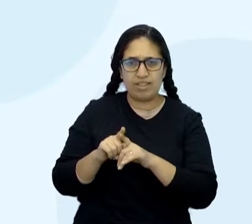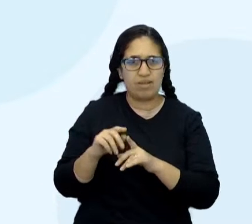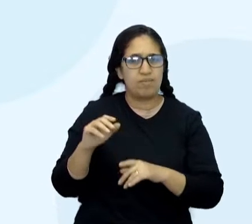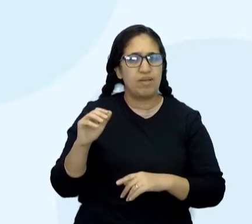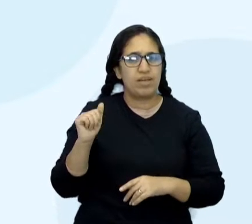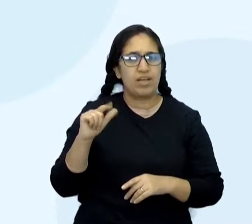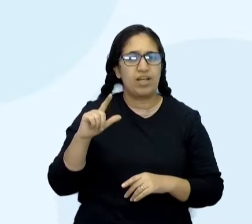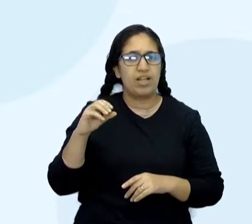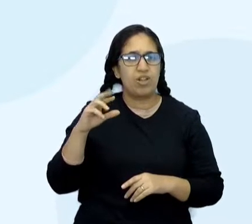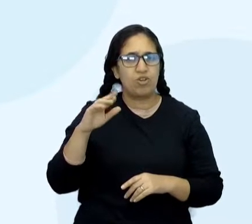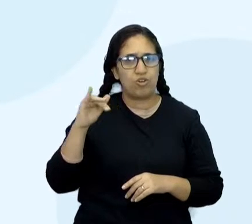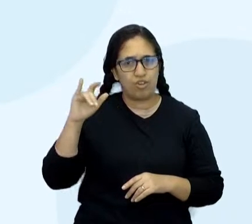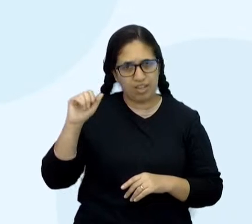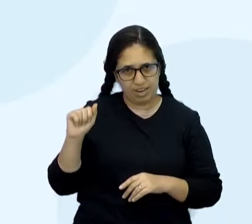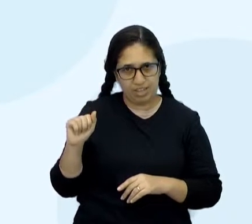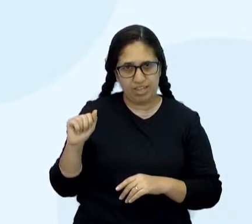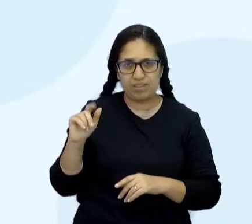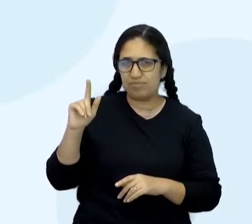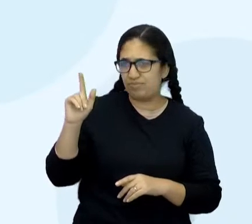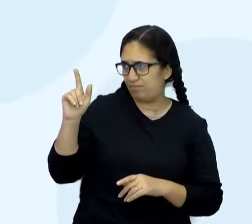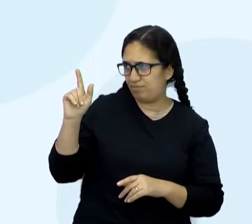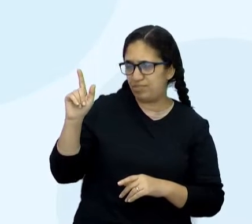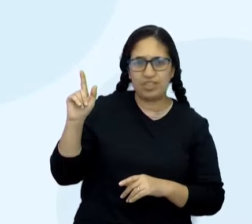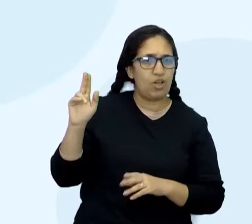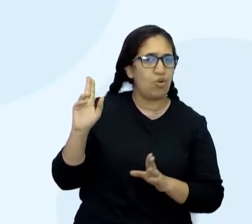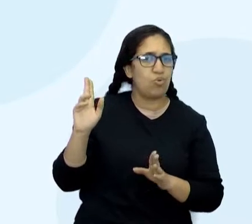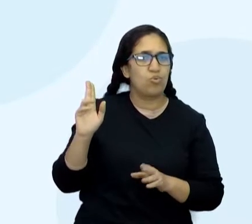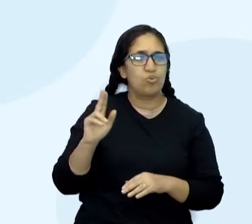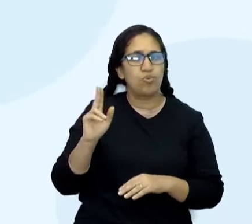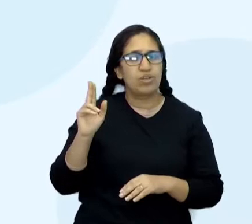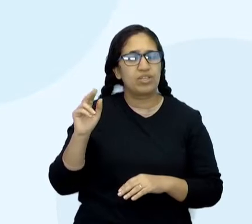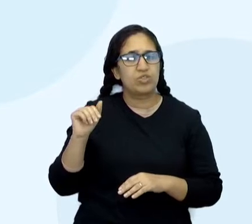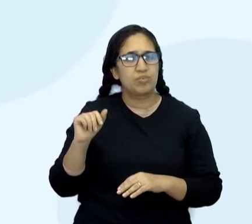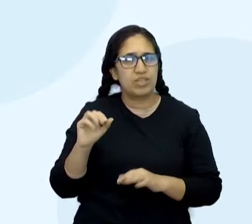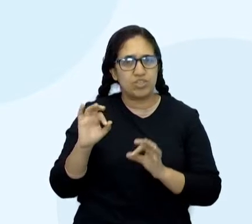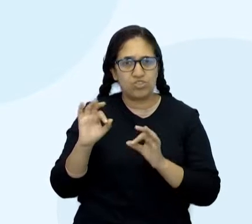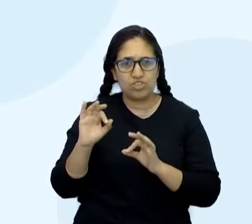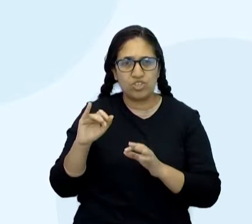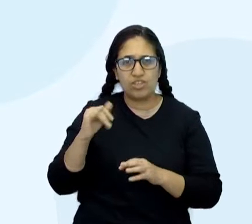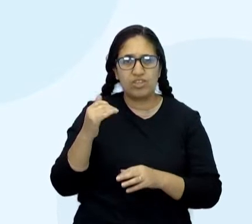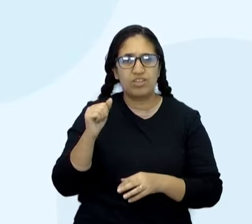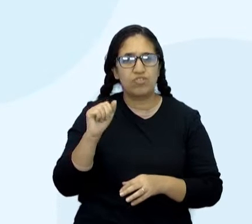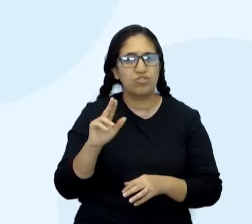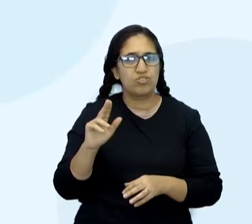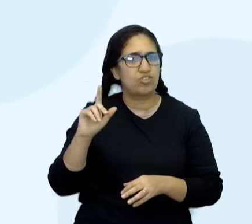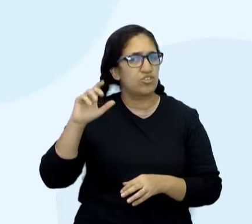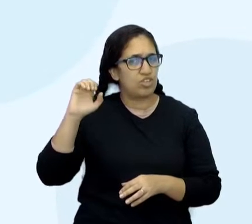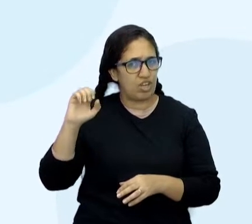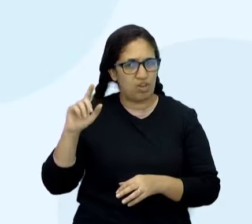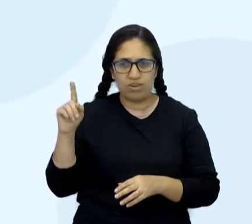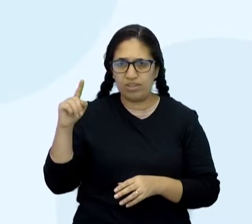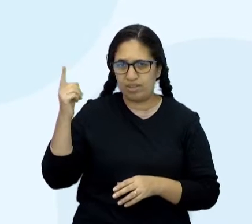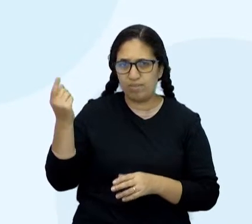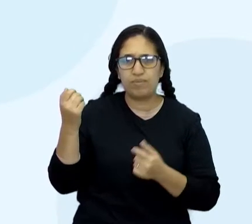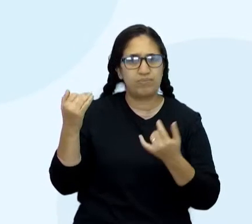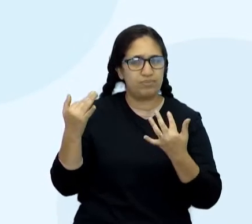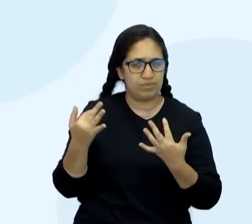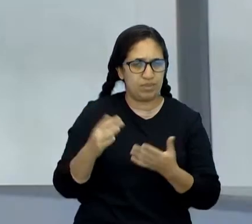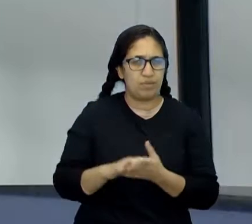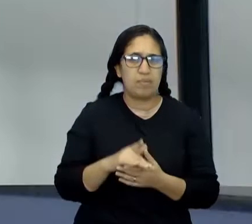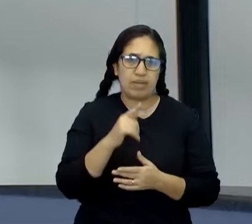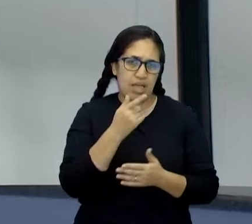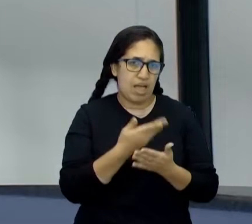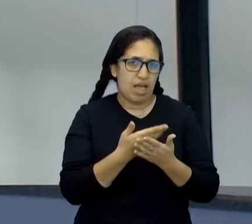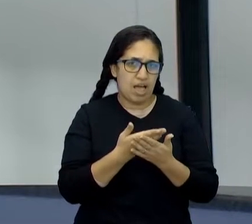essa energia, a unidade de medida de energia é o joule, né? Depois a gente pode falar um pouco melhor. Apesar de que na aula